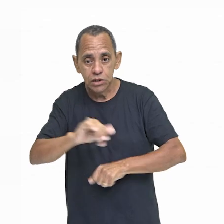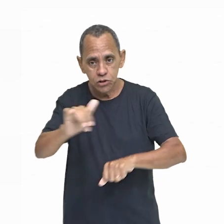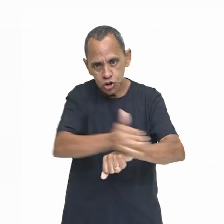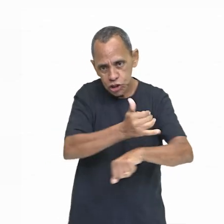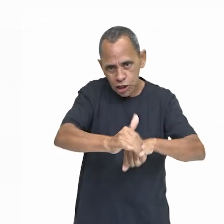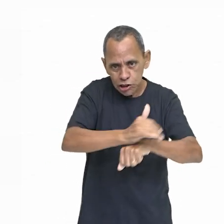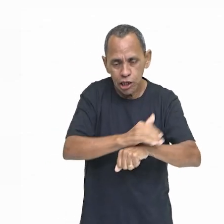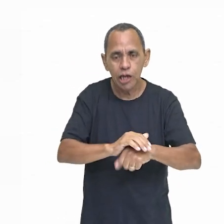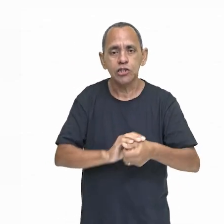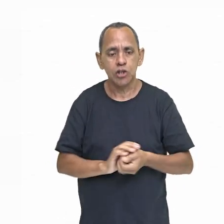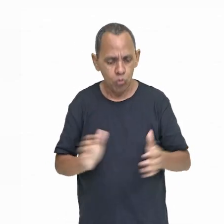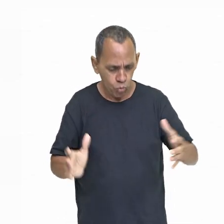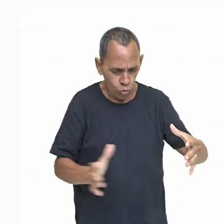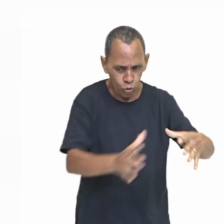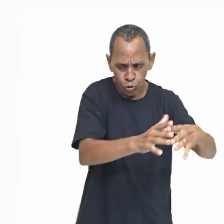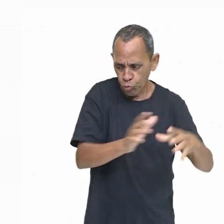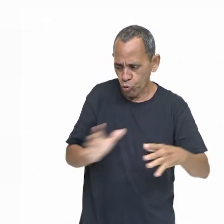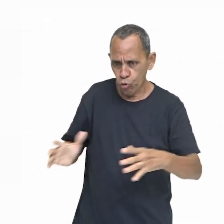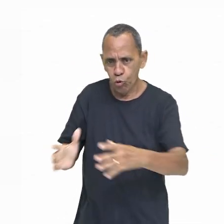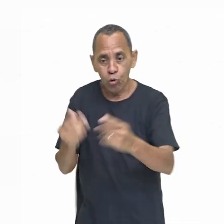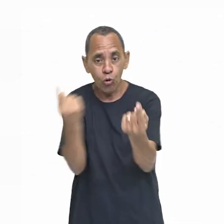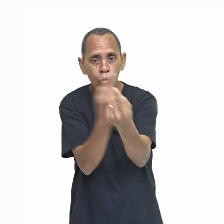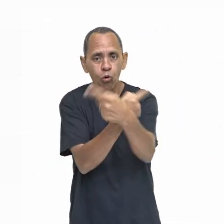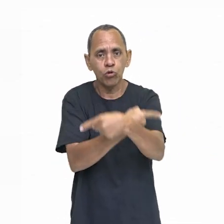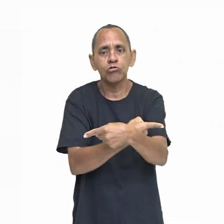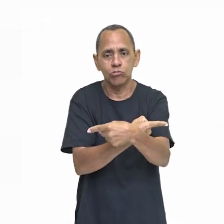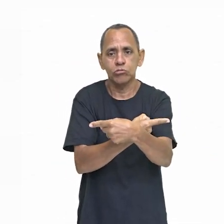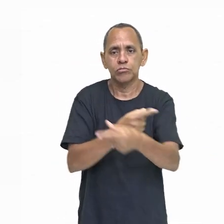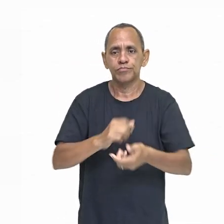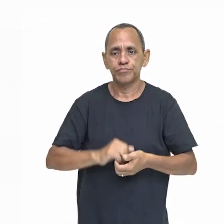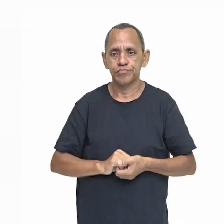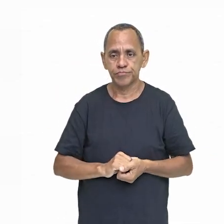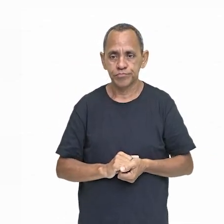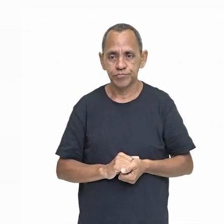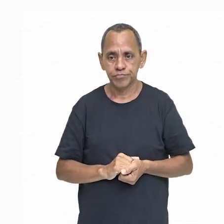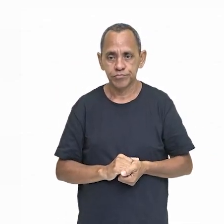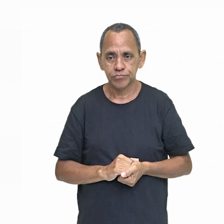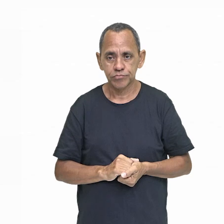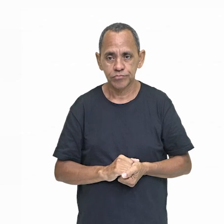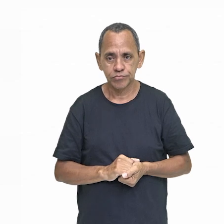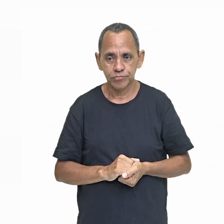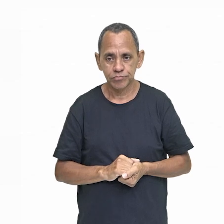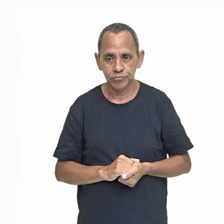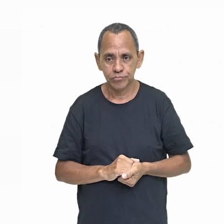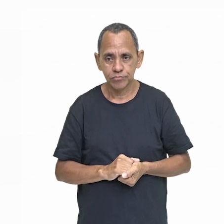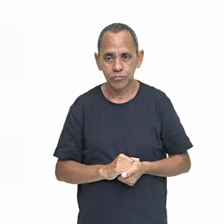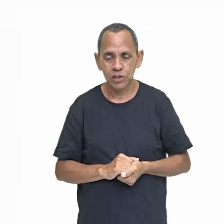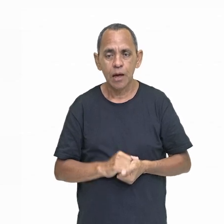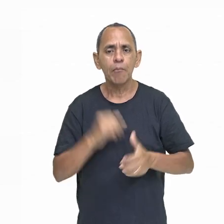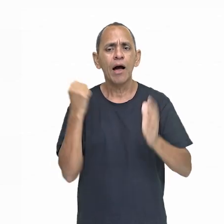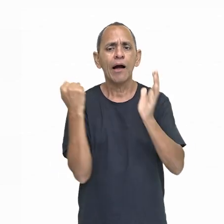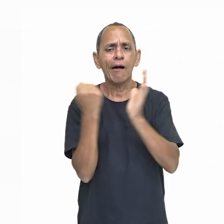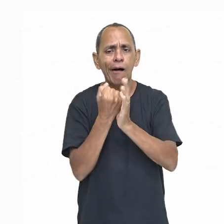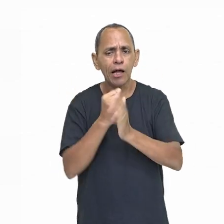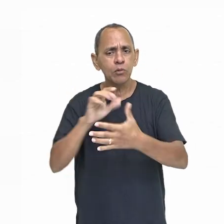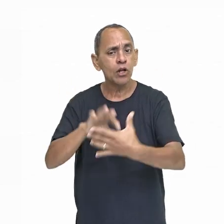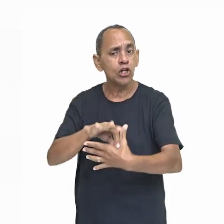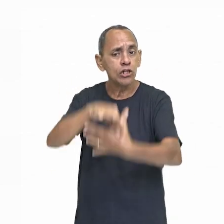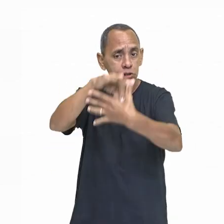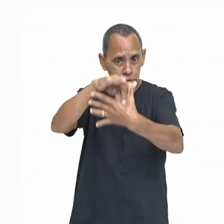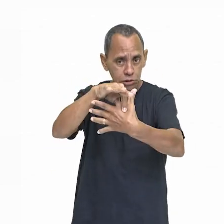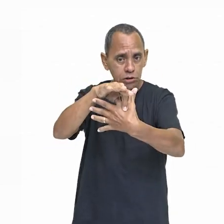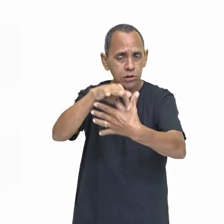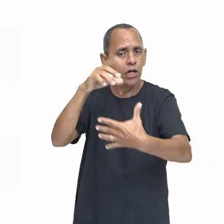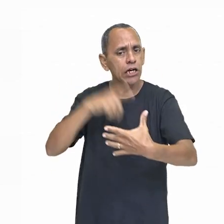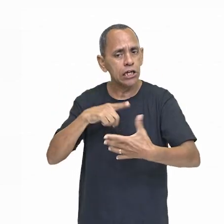cartela nós vemos aí, olha, que ela é marcada pela ascensão, olhem bem, de um líder carismático